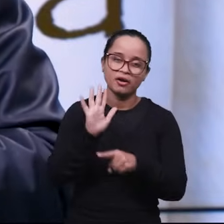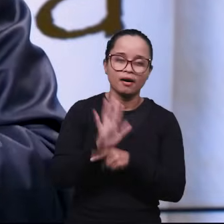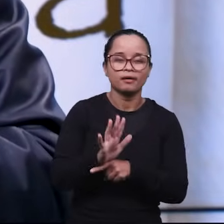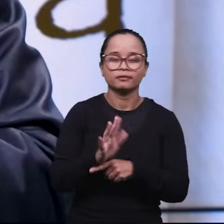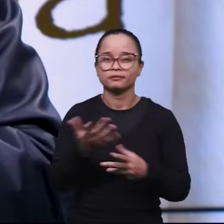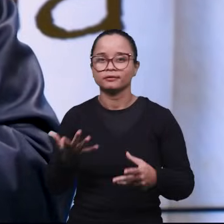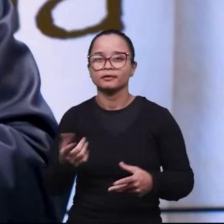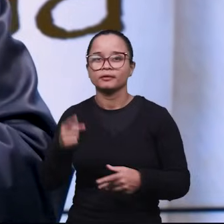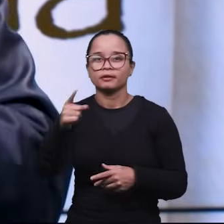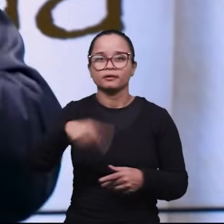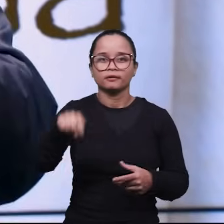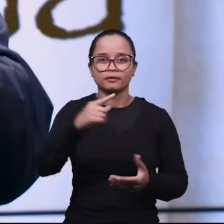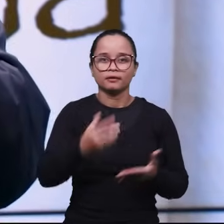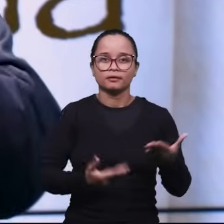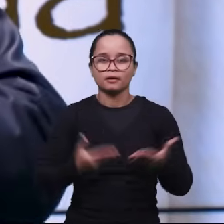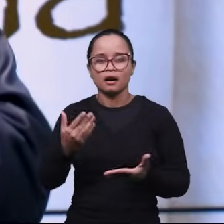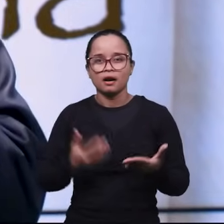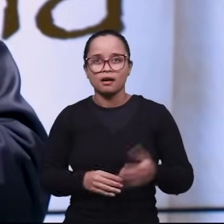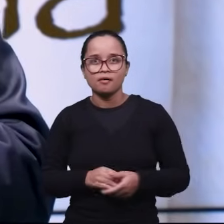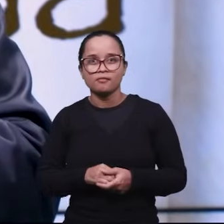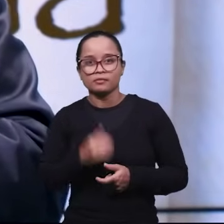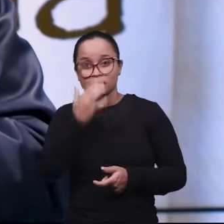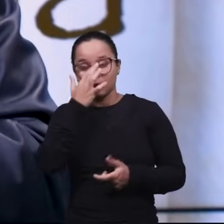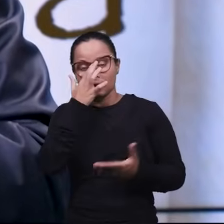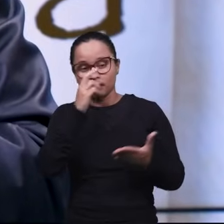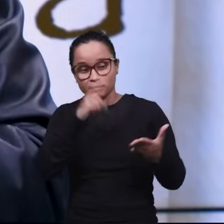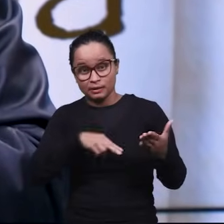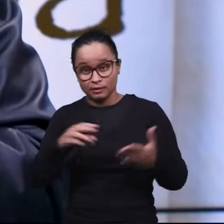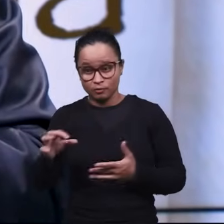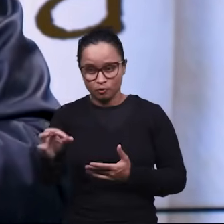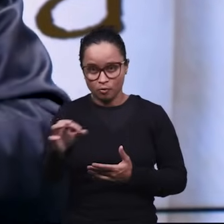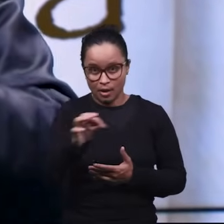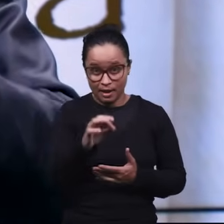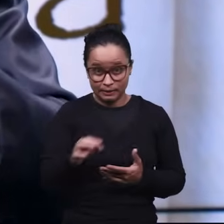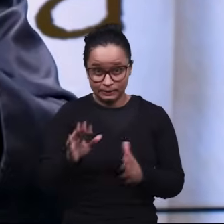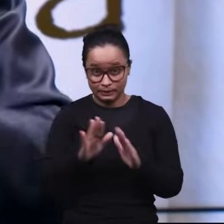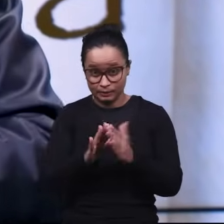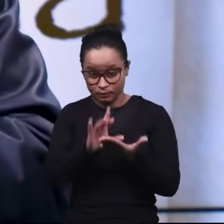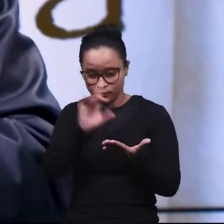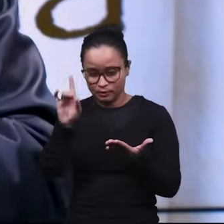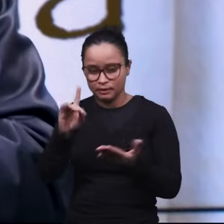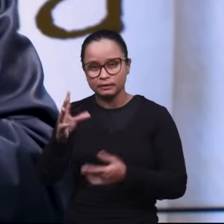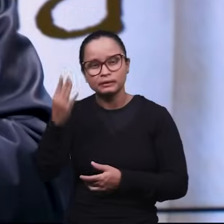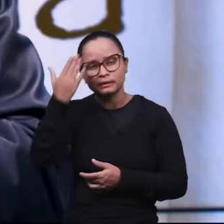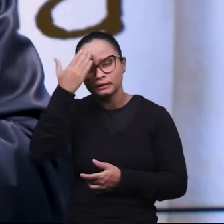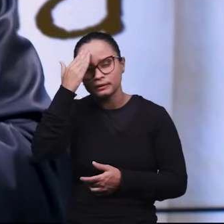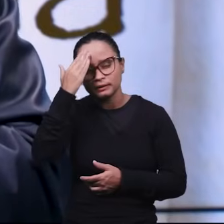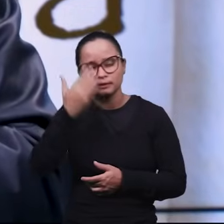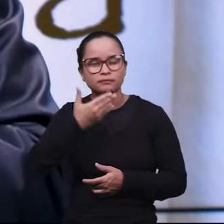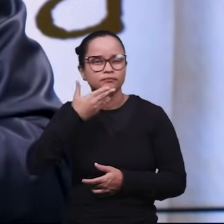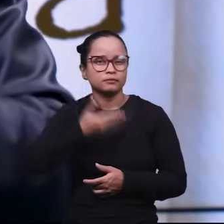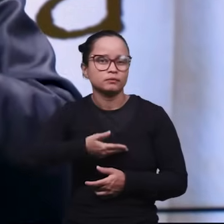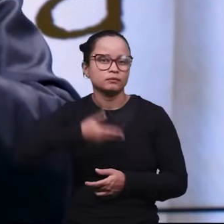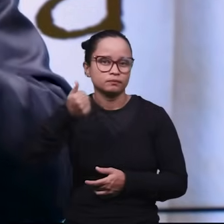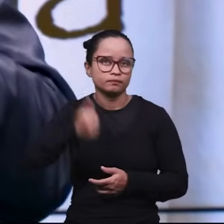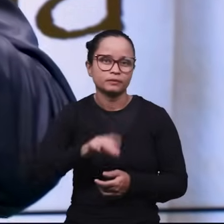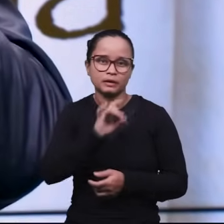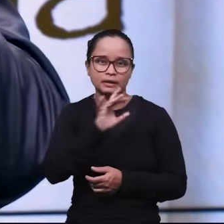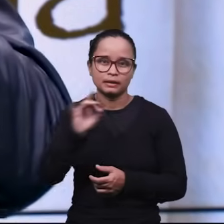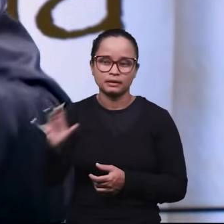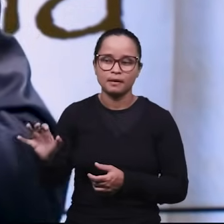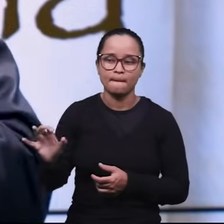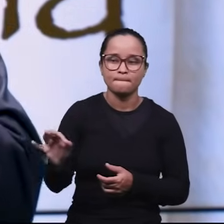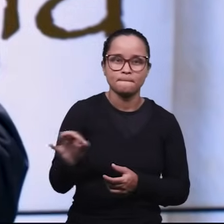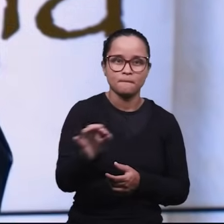para que os irmãos, ao lerem sobre moeda na Bíblia, compreendam melhor cada